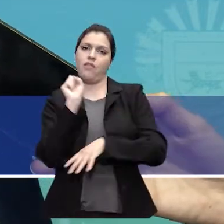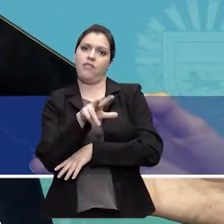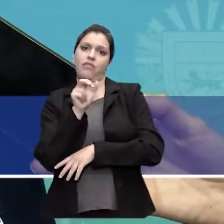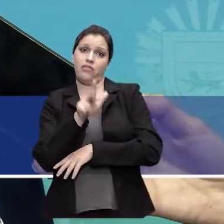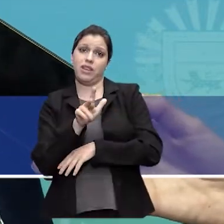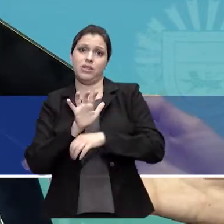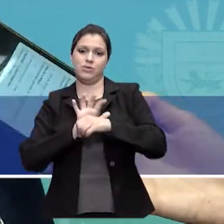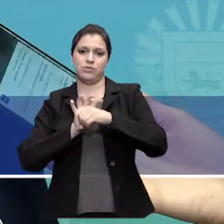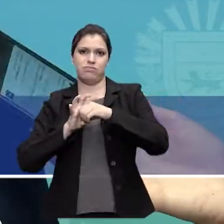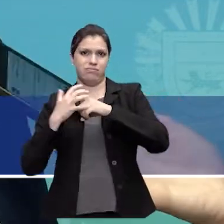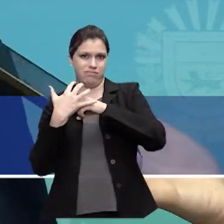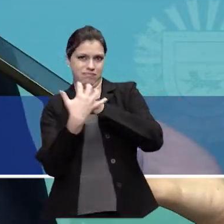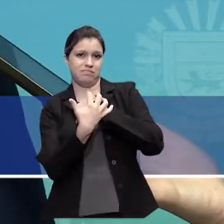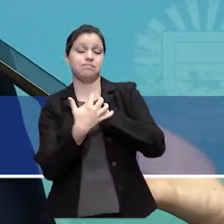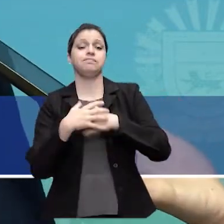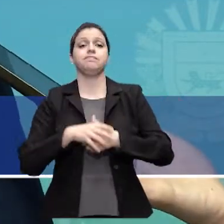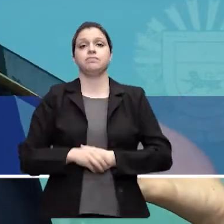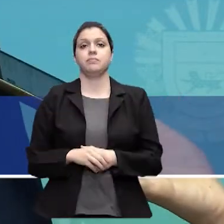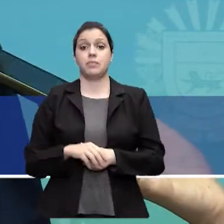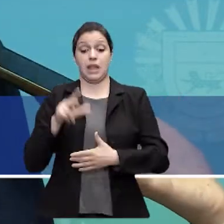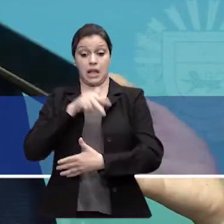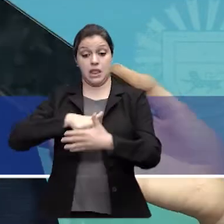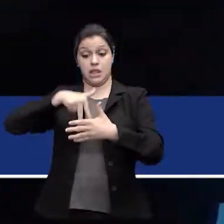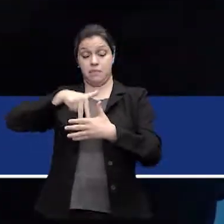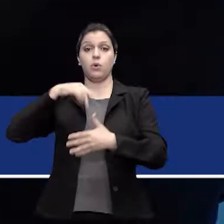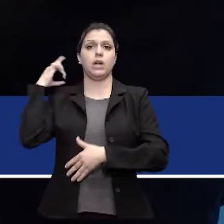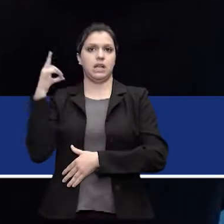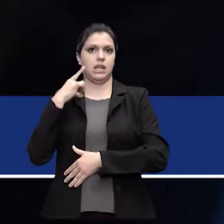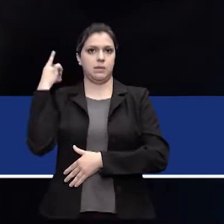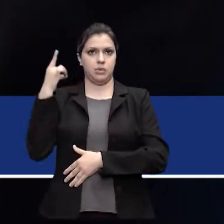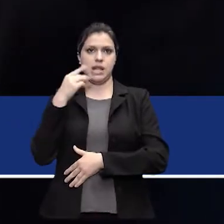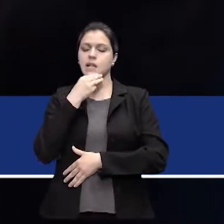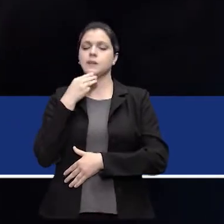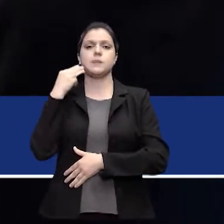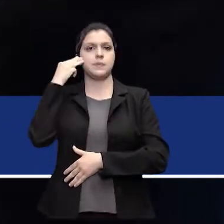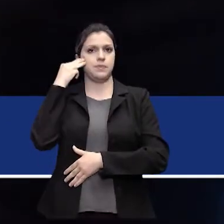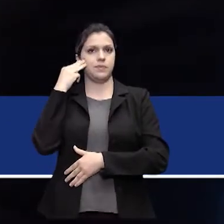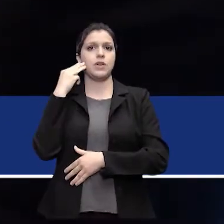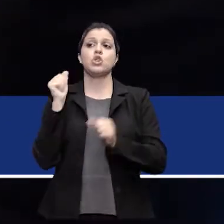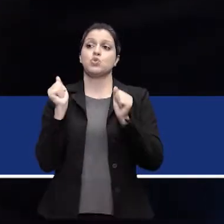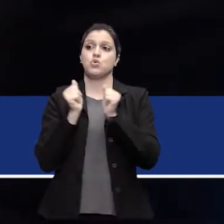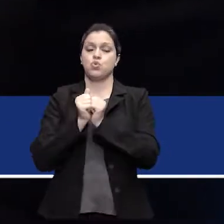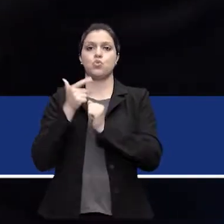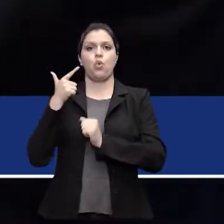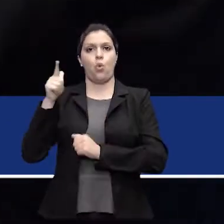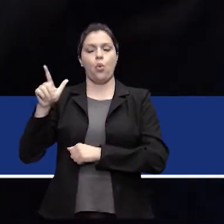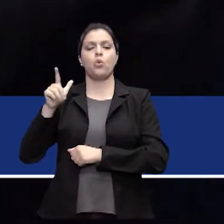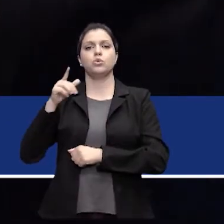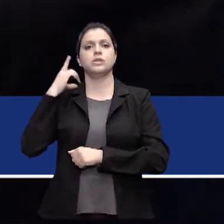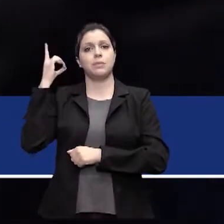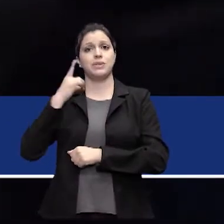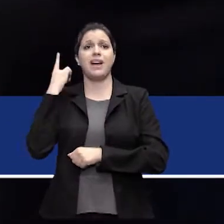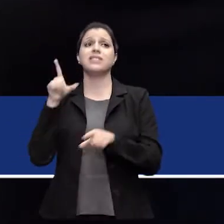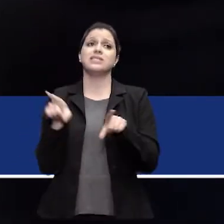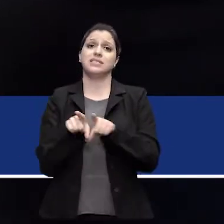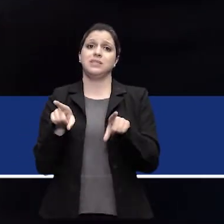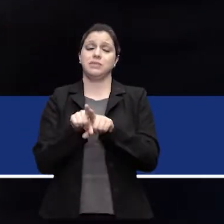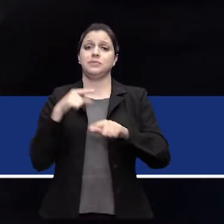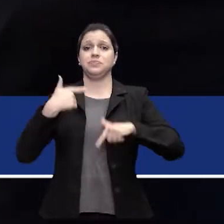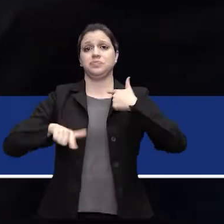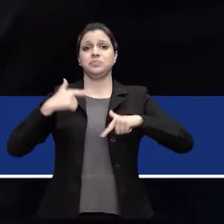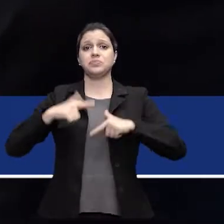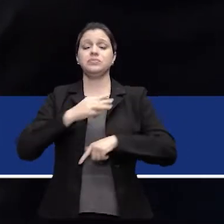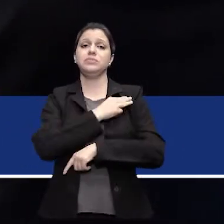nos próximos dias, nas próximas semanas, por conta do coronavírus. Da tribuna, o deputado Marçal Filho foi seguido por outros parlamentares que expressaram